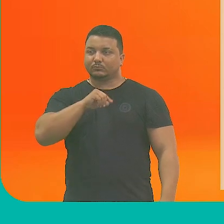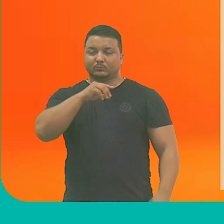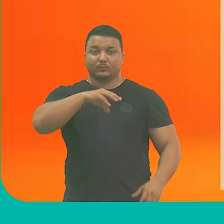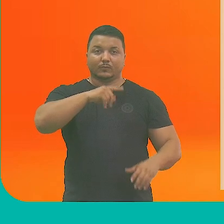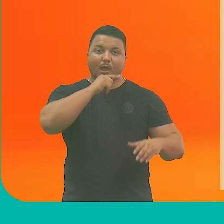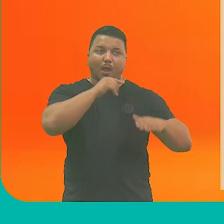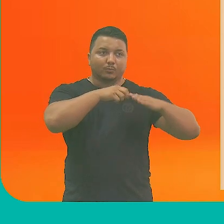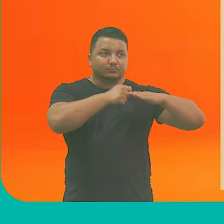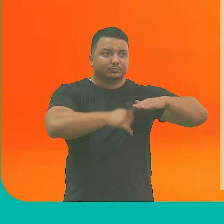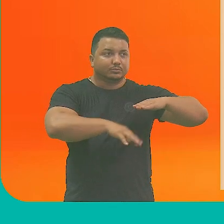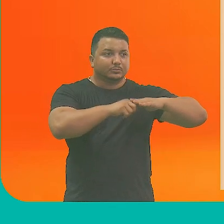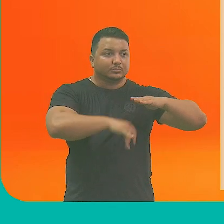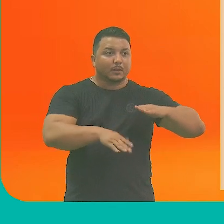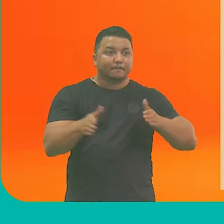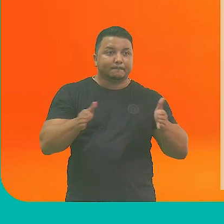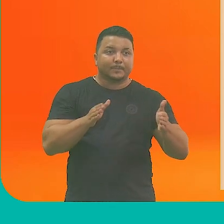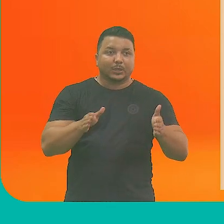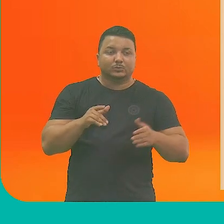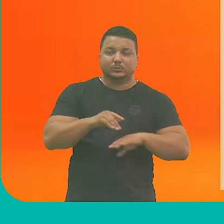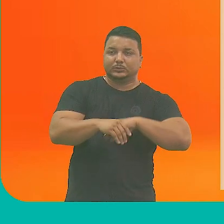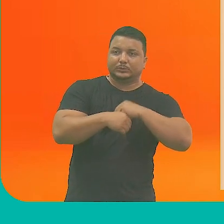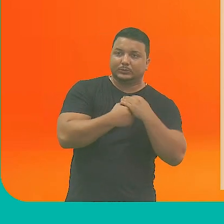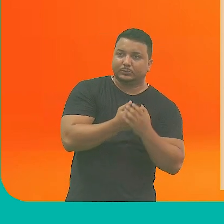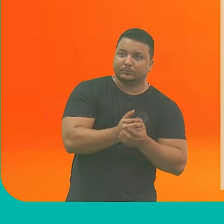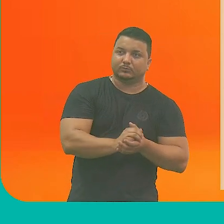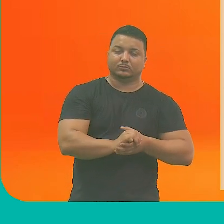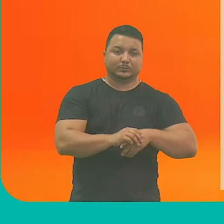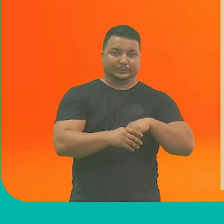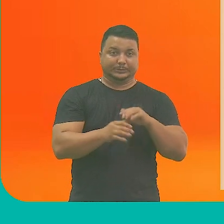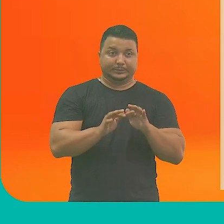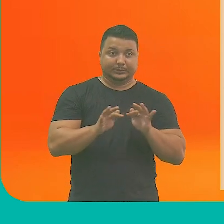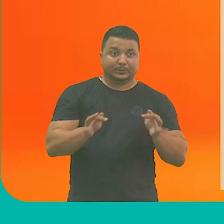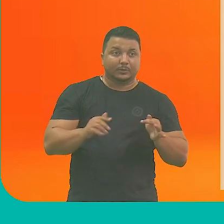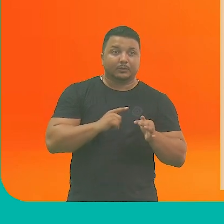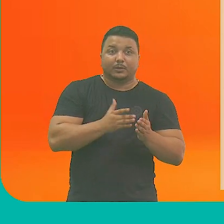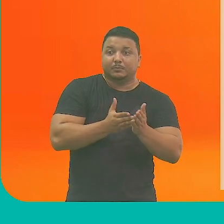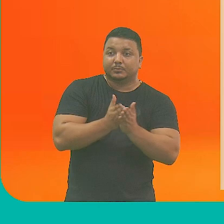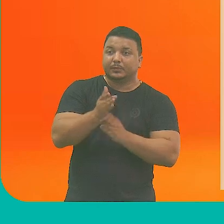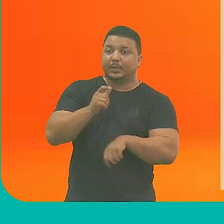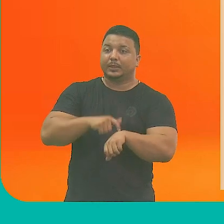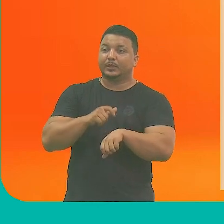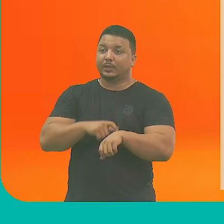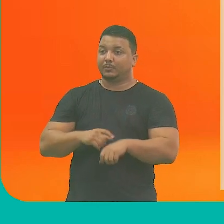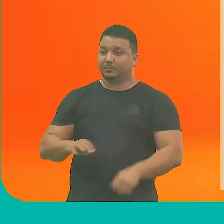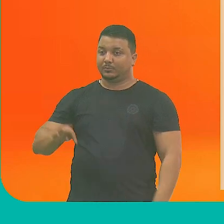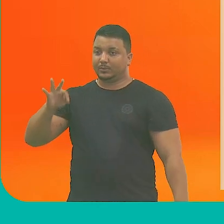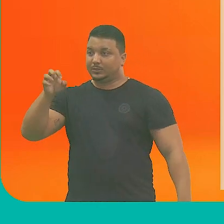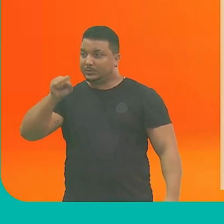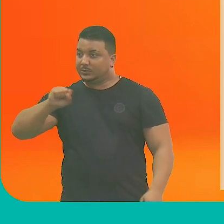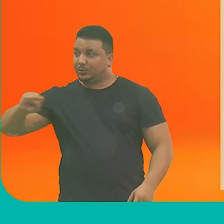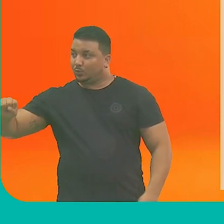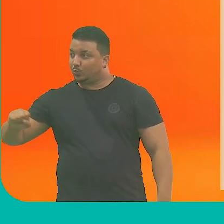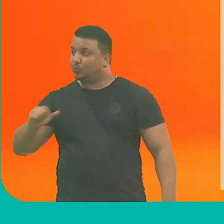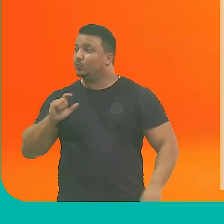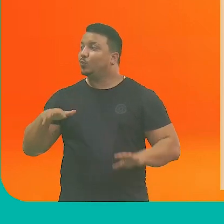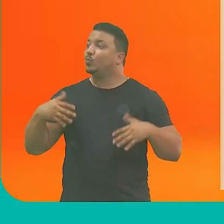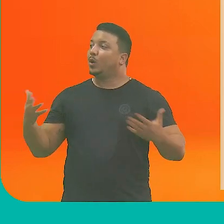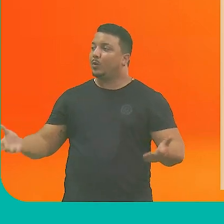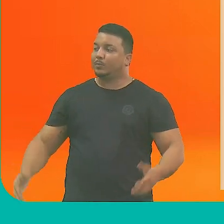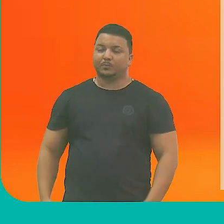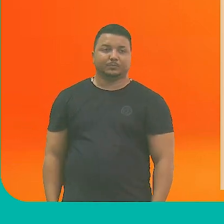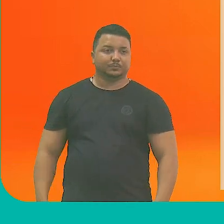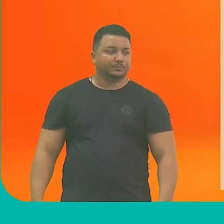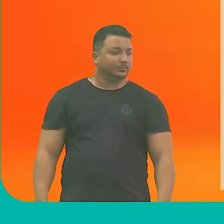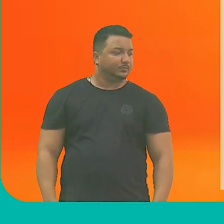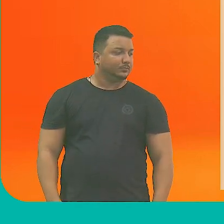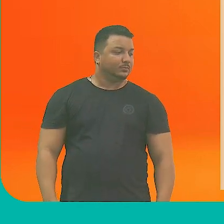torneira durante um ciclo de lavagem das mãos, em função do tempo T em segundo é. Então